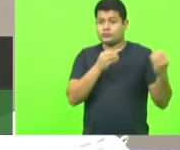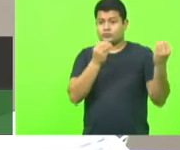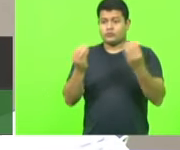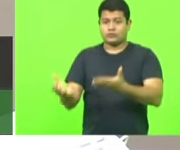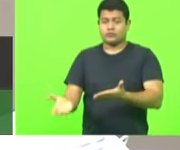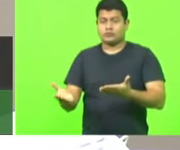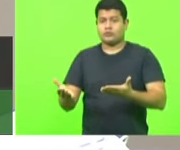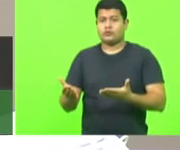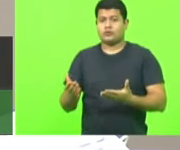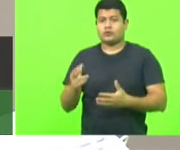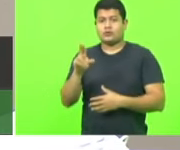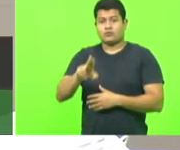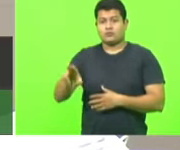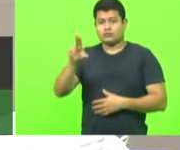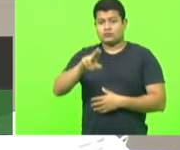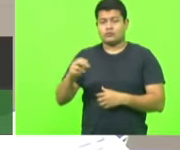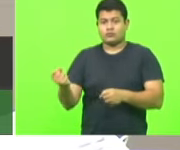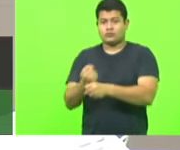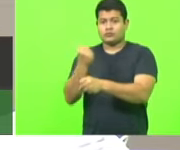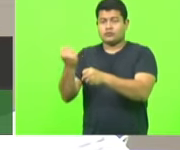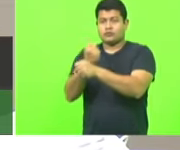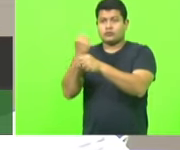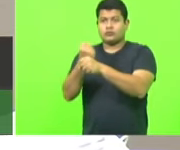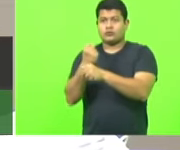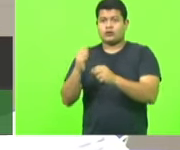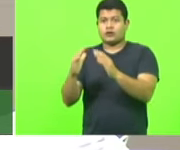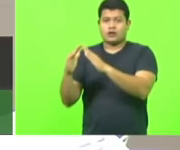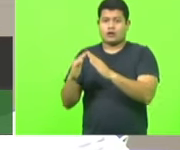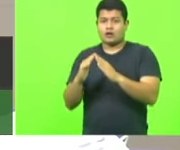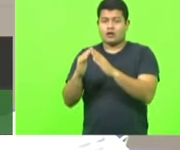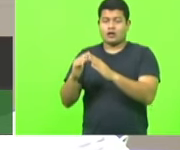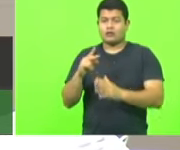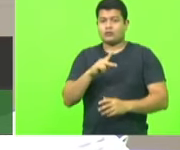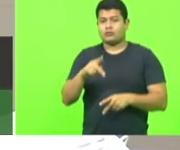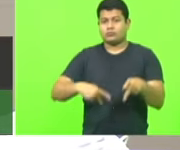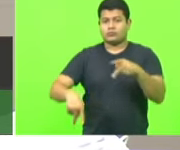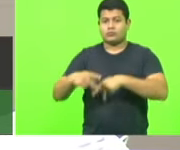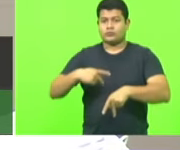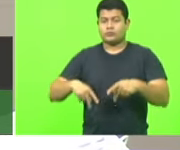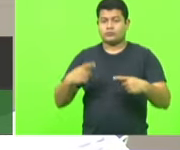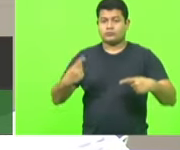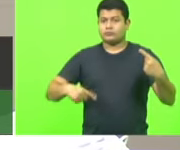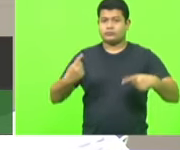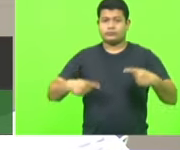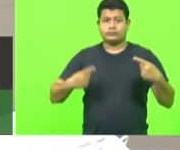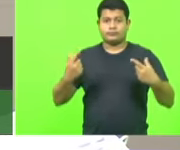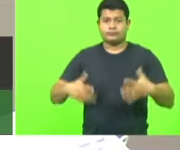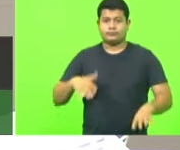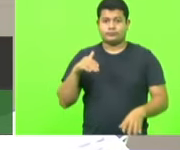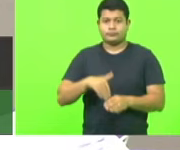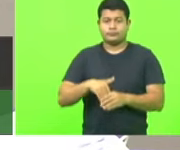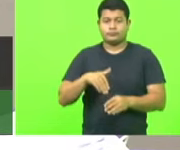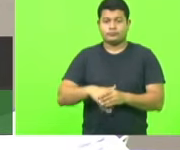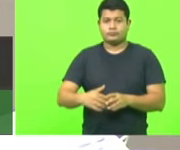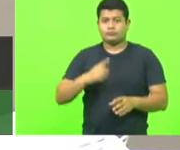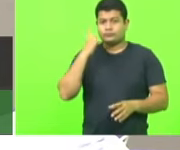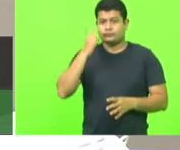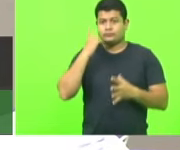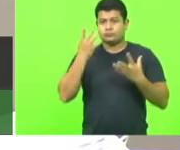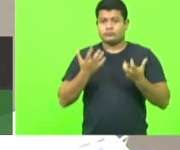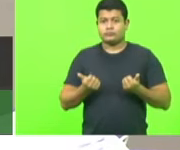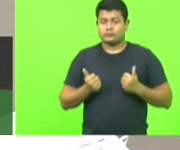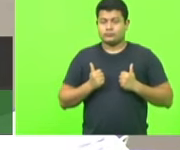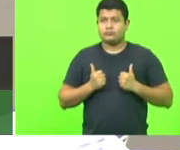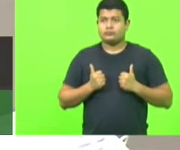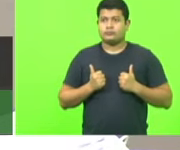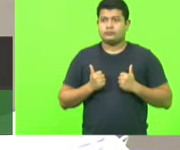nas construções de habitações populares. Em discussão. Não havendo quem queira discutir, em votação, deputados que aprovam